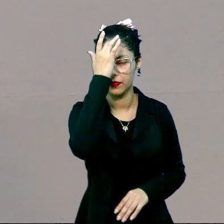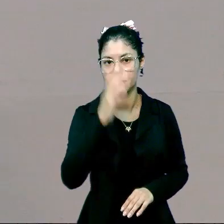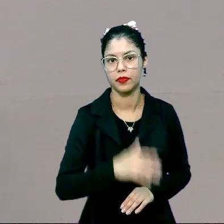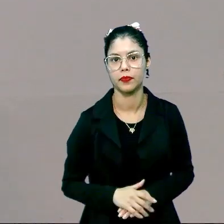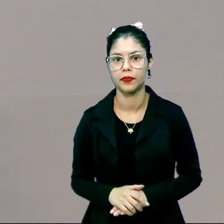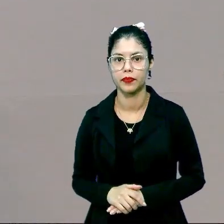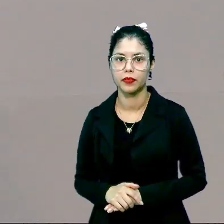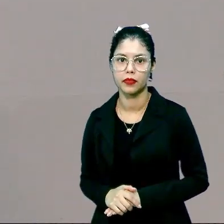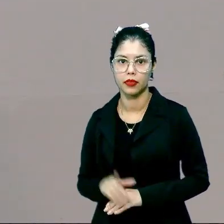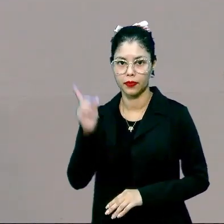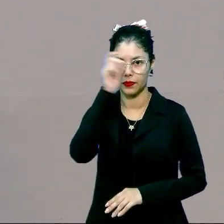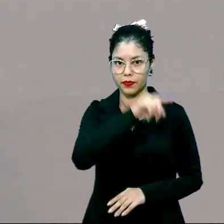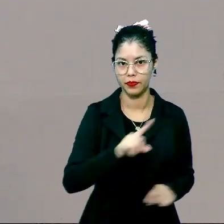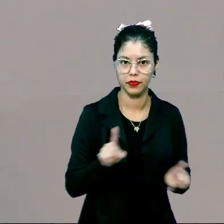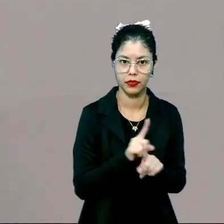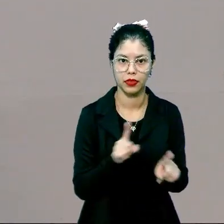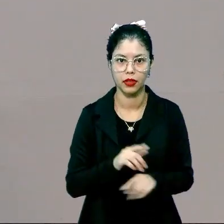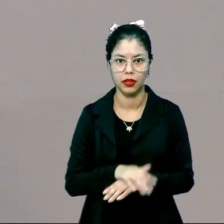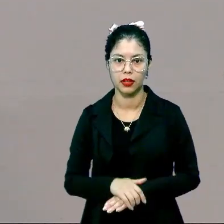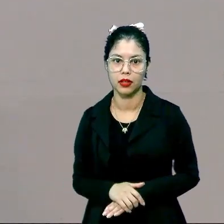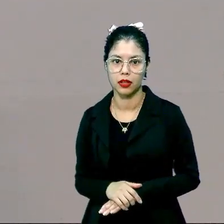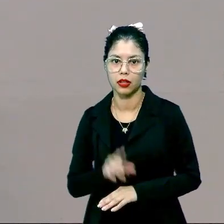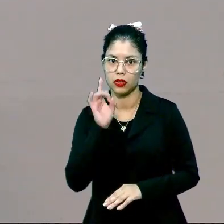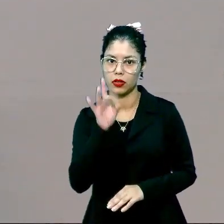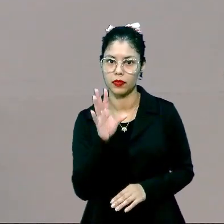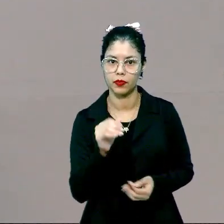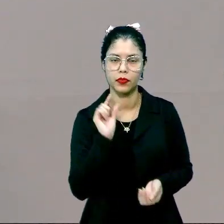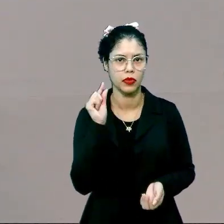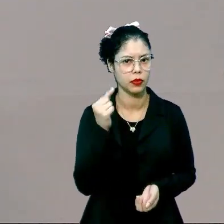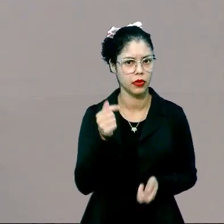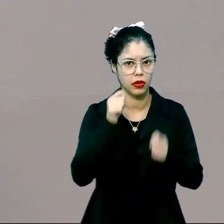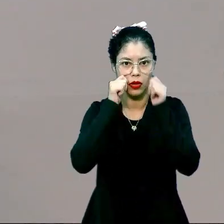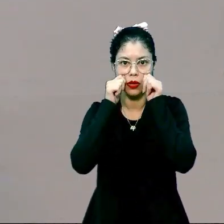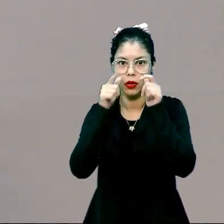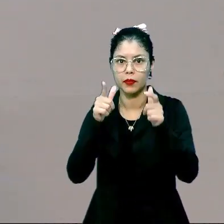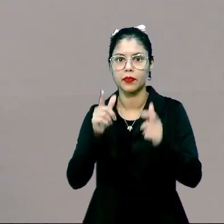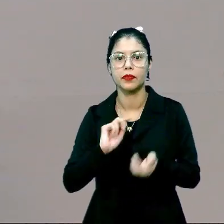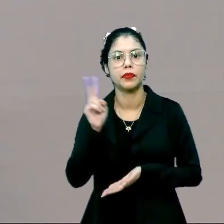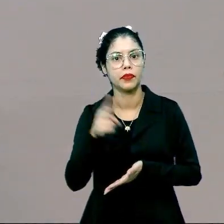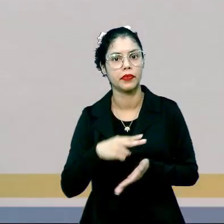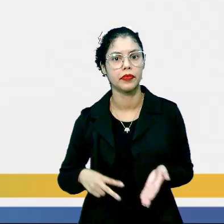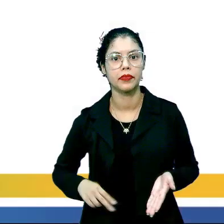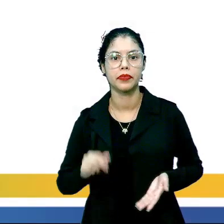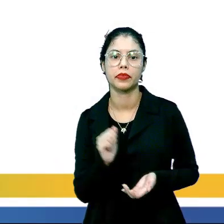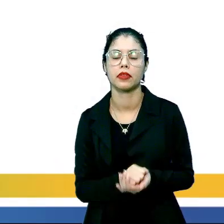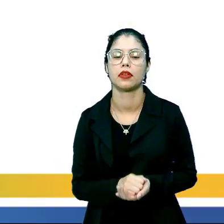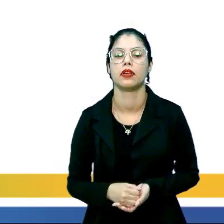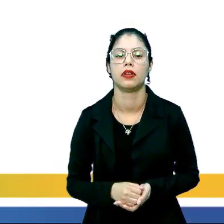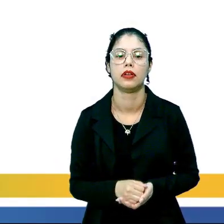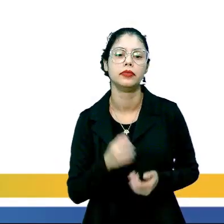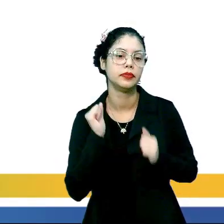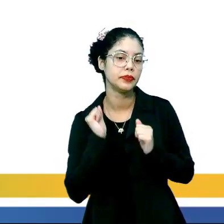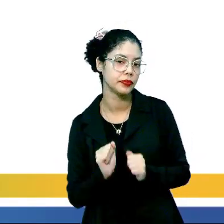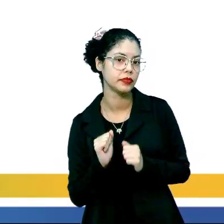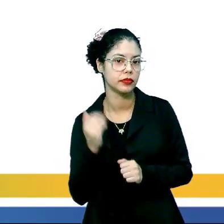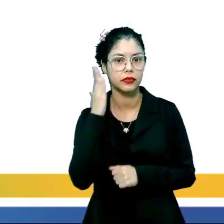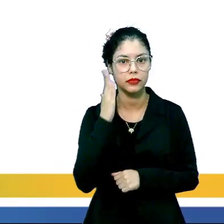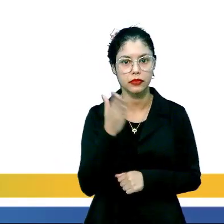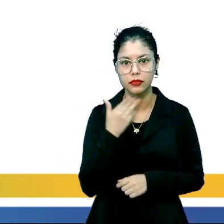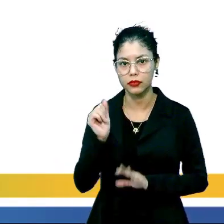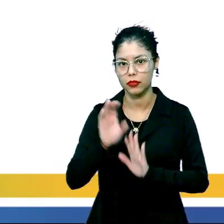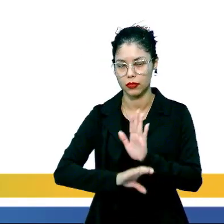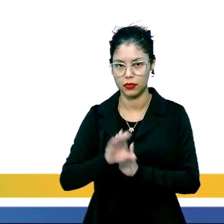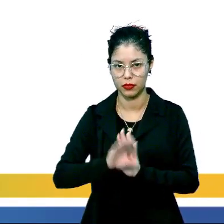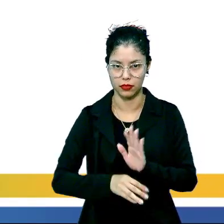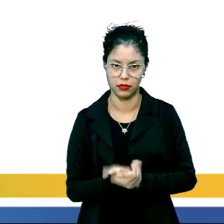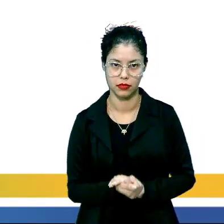né, essa questão. Não é difícil, né? Bastava apenas um pouco de atenção ali na leitura do texto para a gente poder compreender o